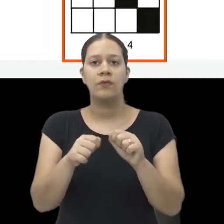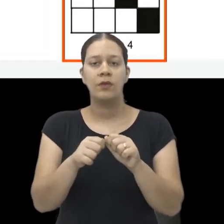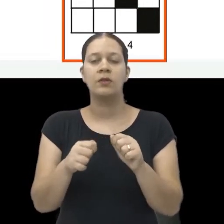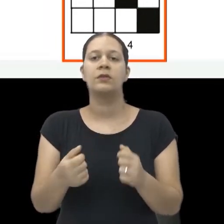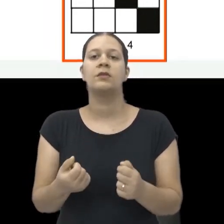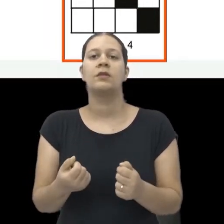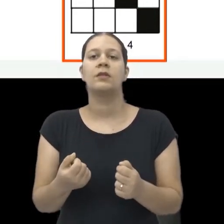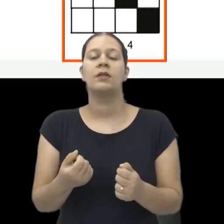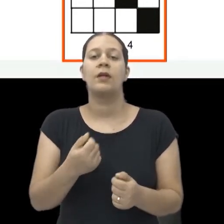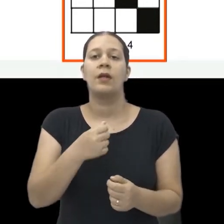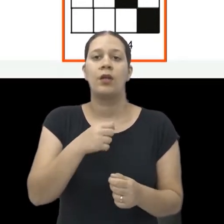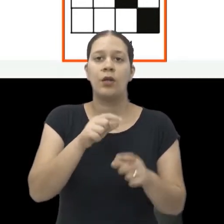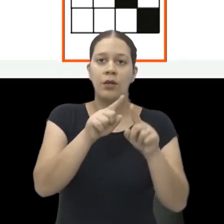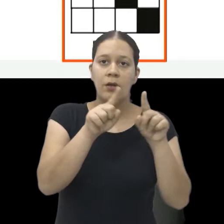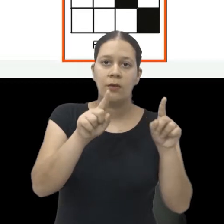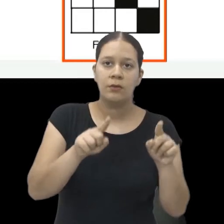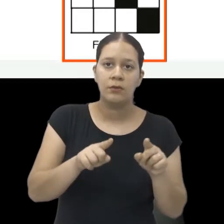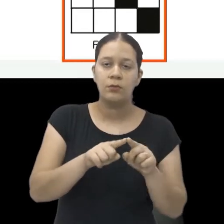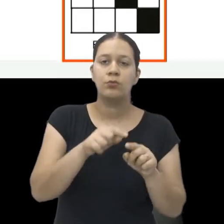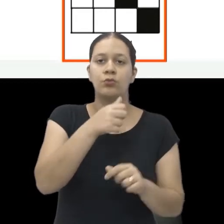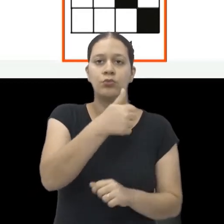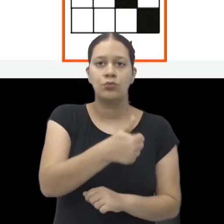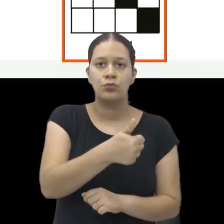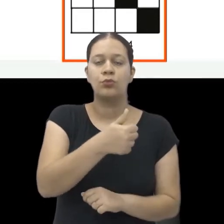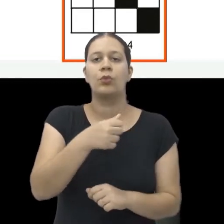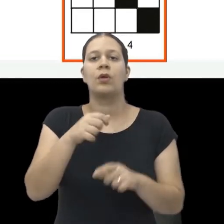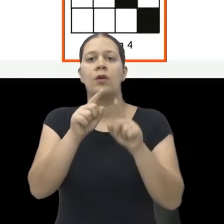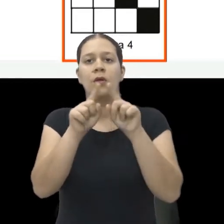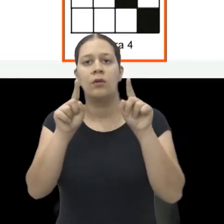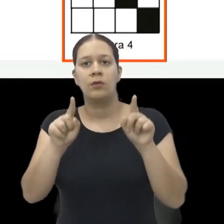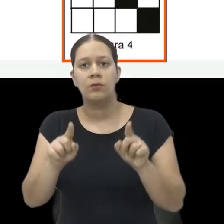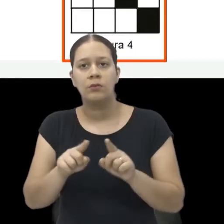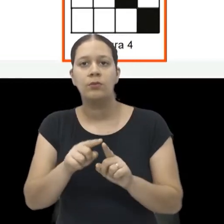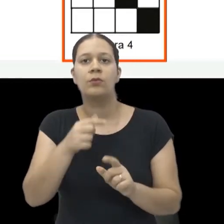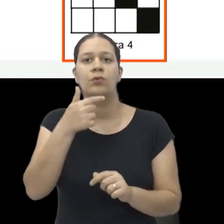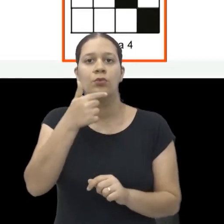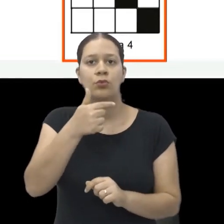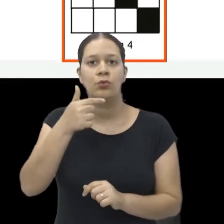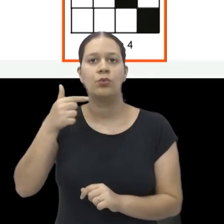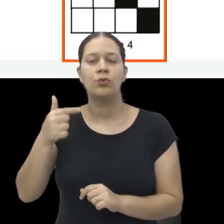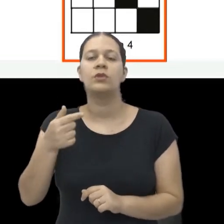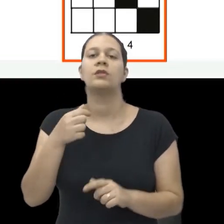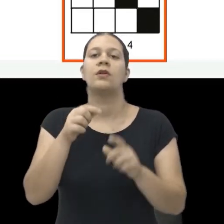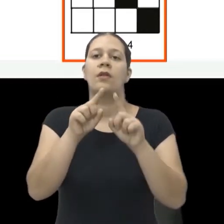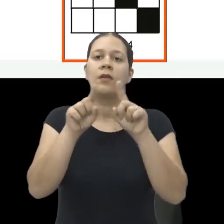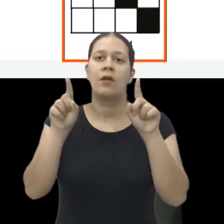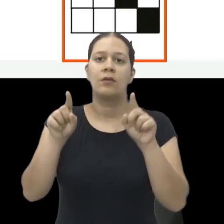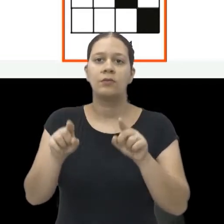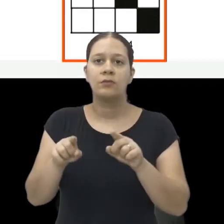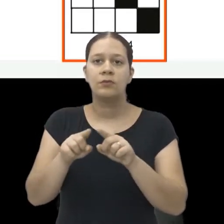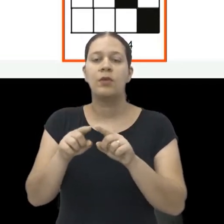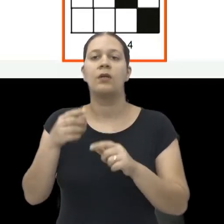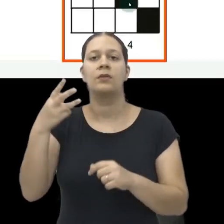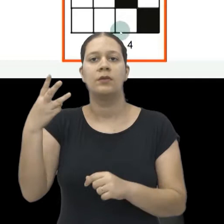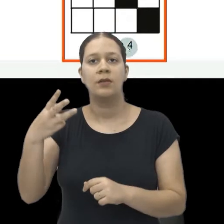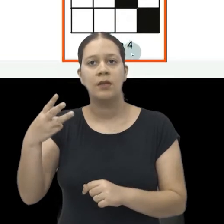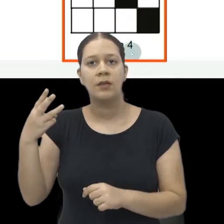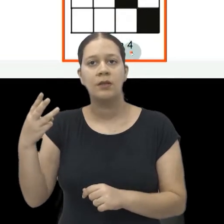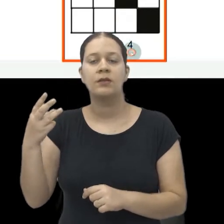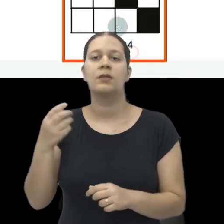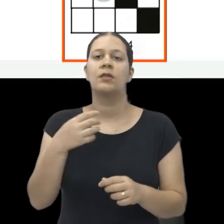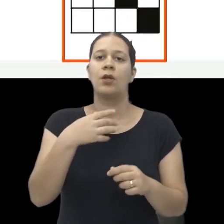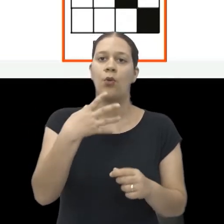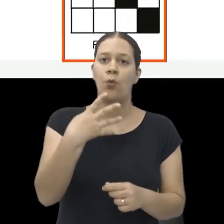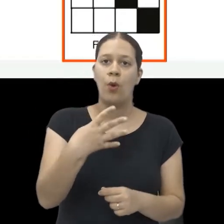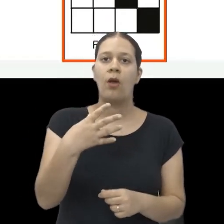na figura 2, 2 quadrados pretos, na figura 3, 3 quadrados pretos. Na